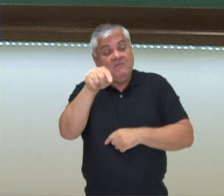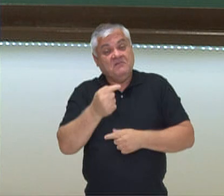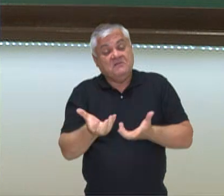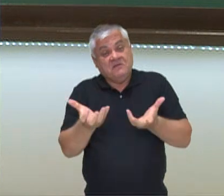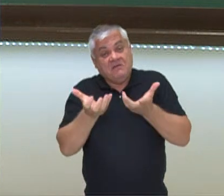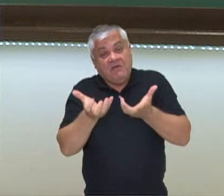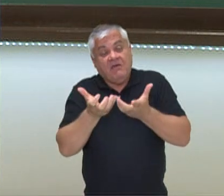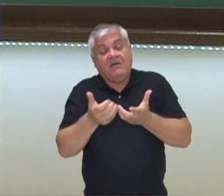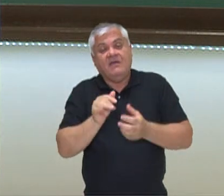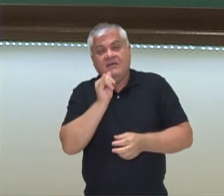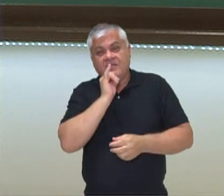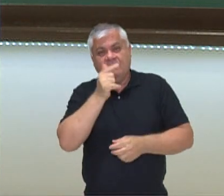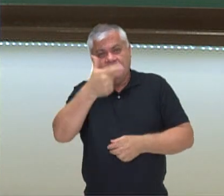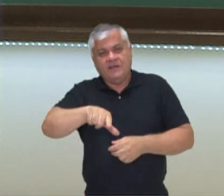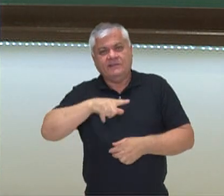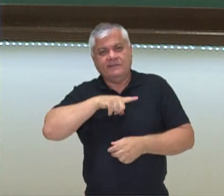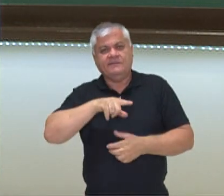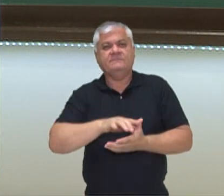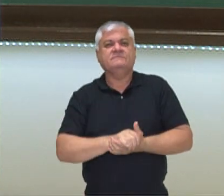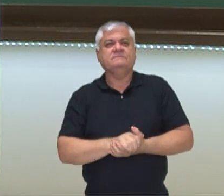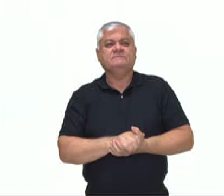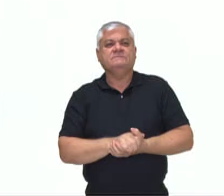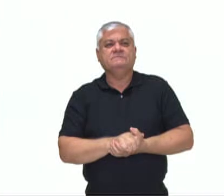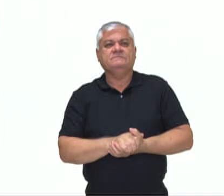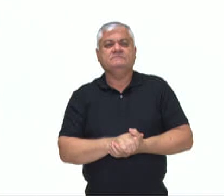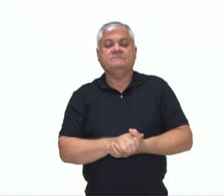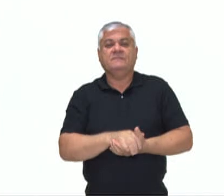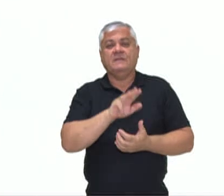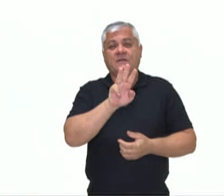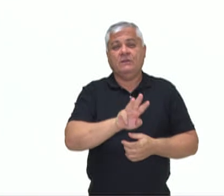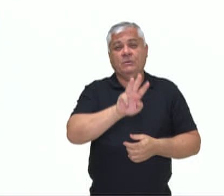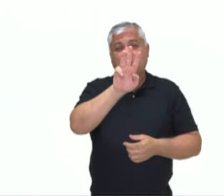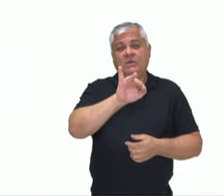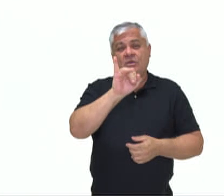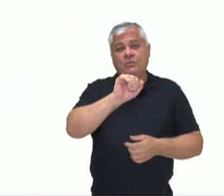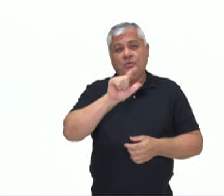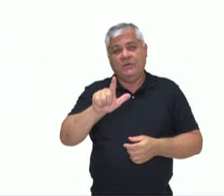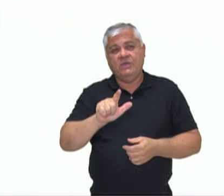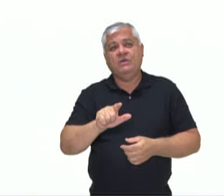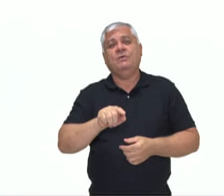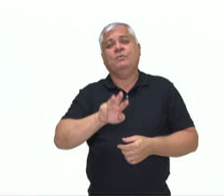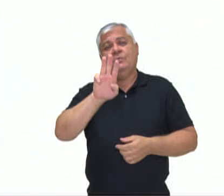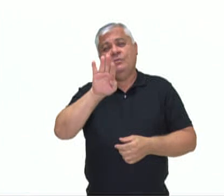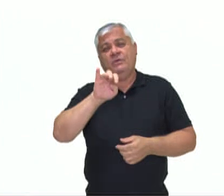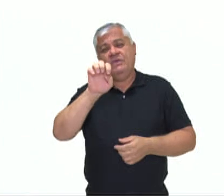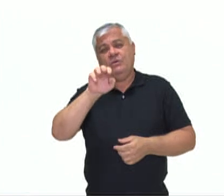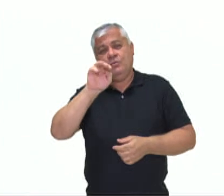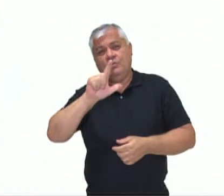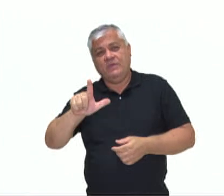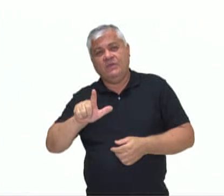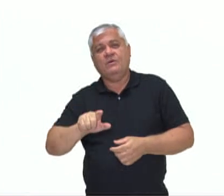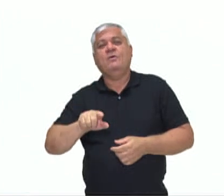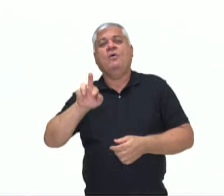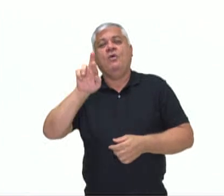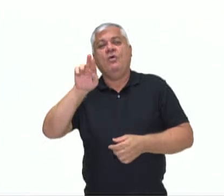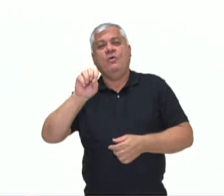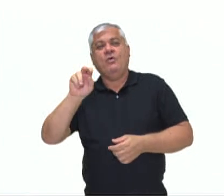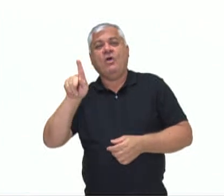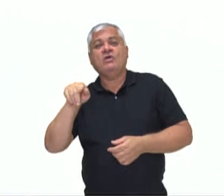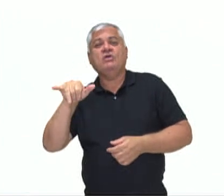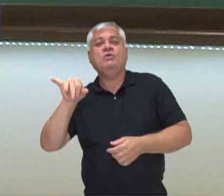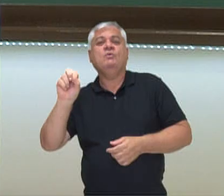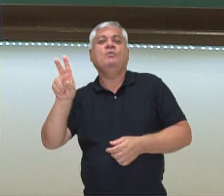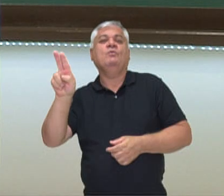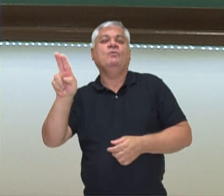ia ter mais exemplos. Poderia ser We Will Rock You, ou poderia ser ainda